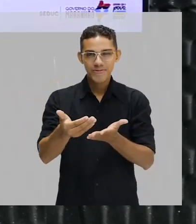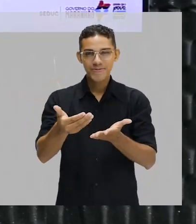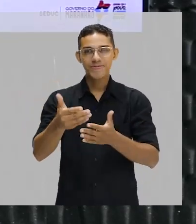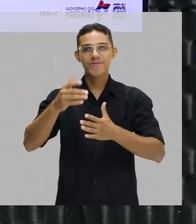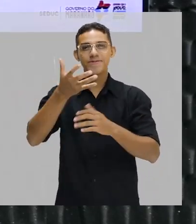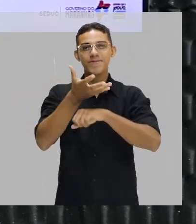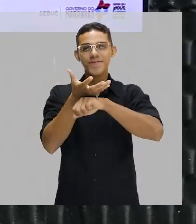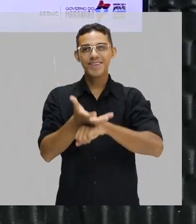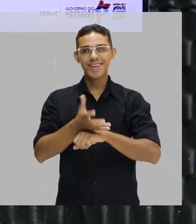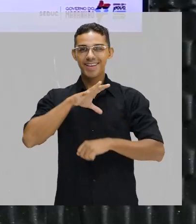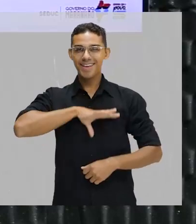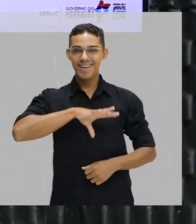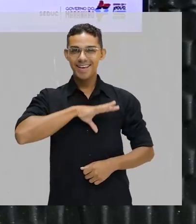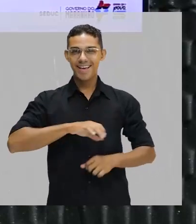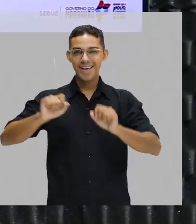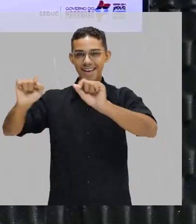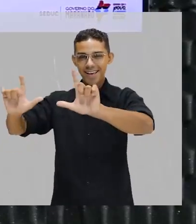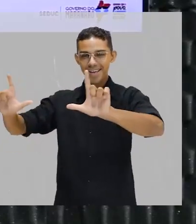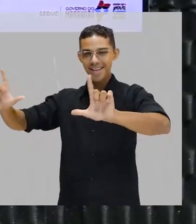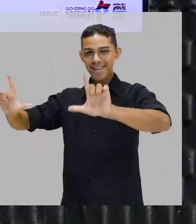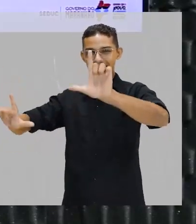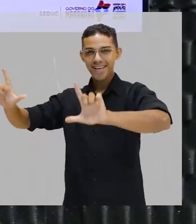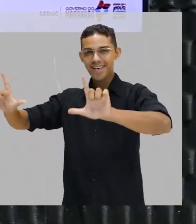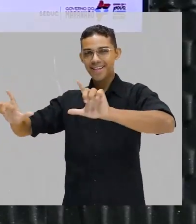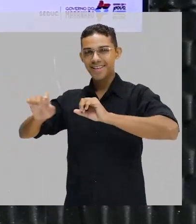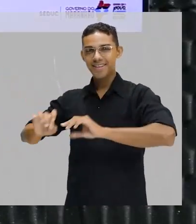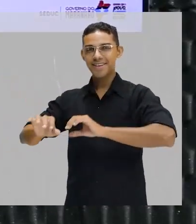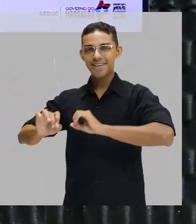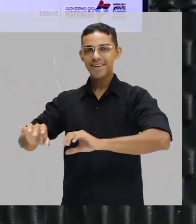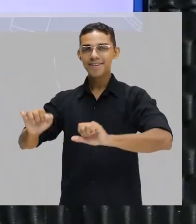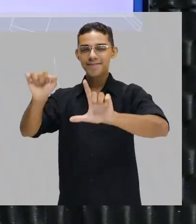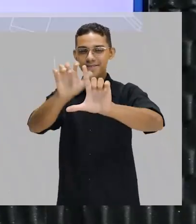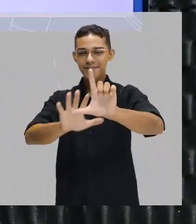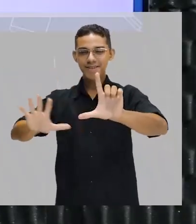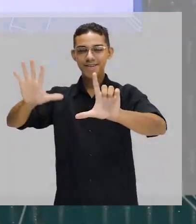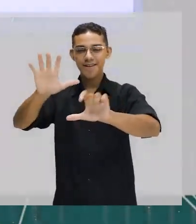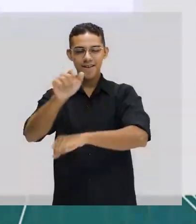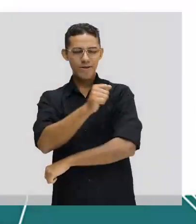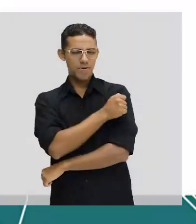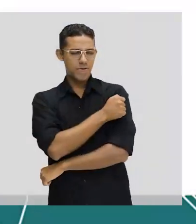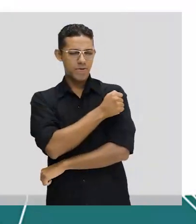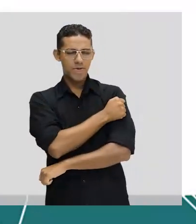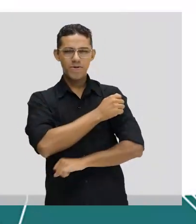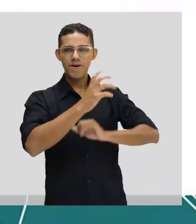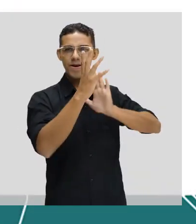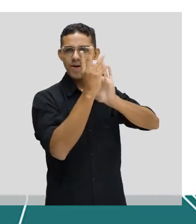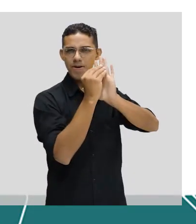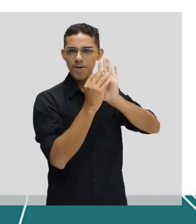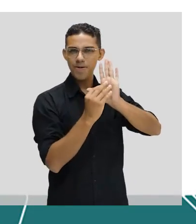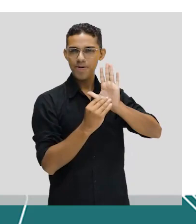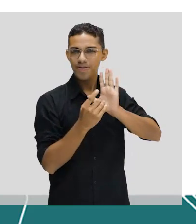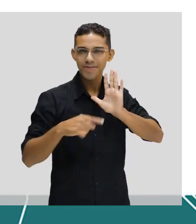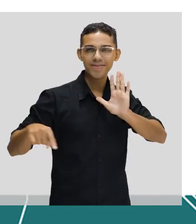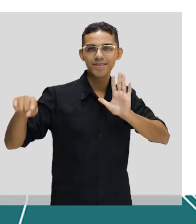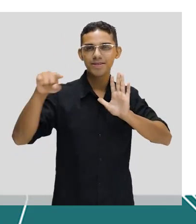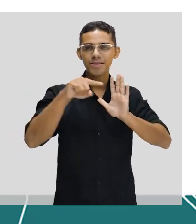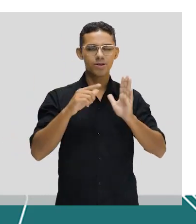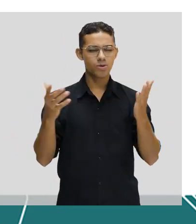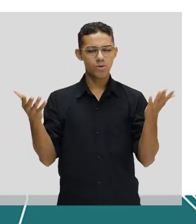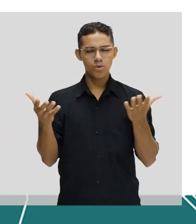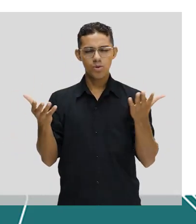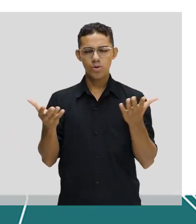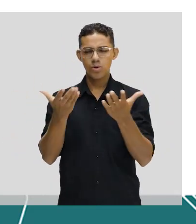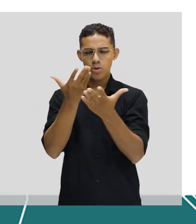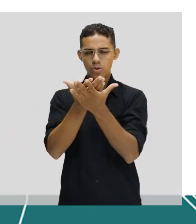TV Educação e no Portal do Estudante, que tem muito conteúdo para vocês. Na aula de hoje, iremos falar sobre ambiguidade.